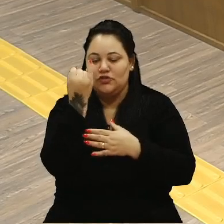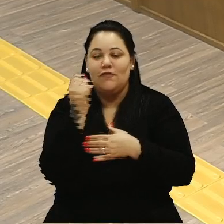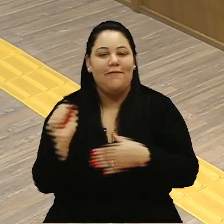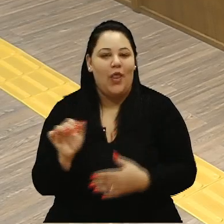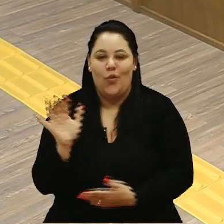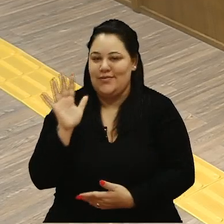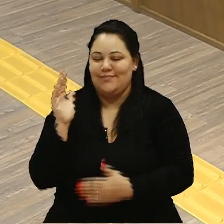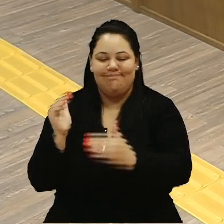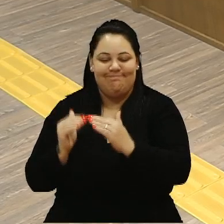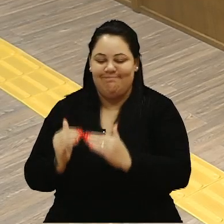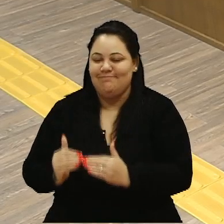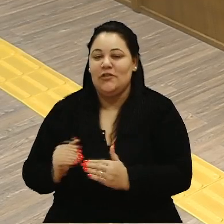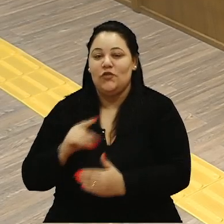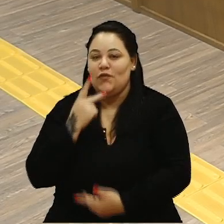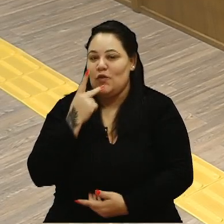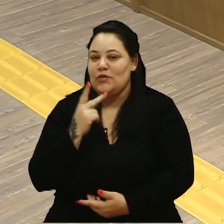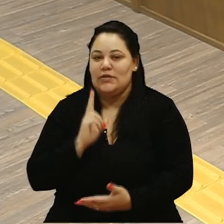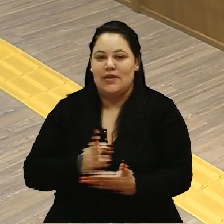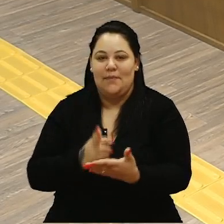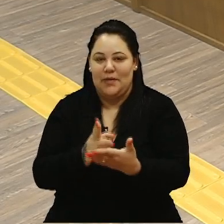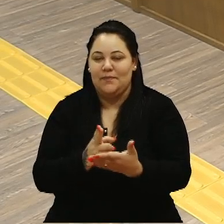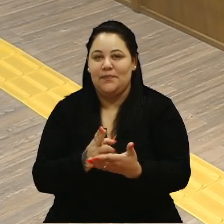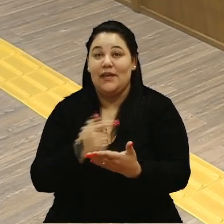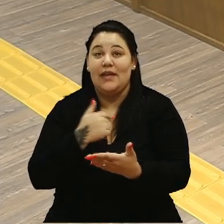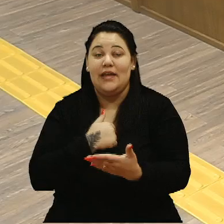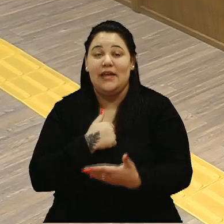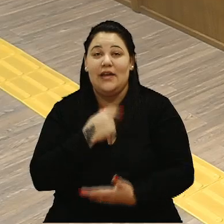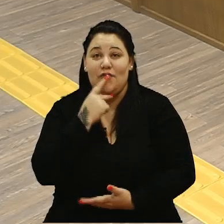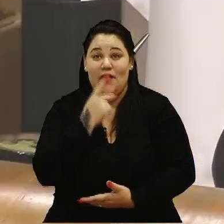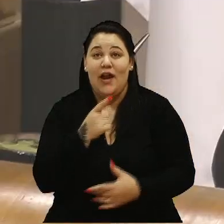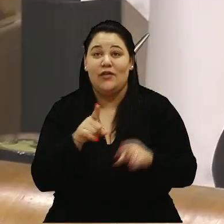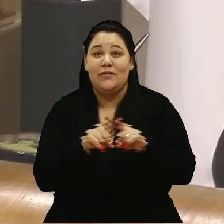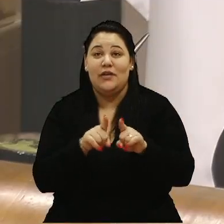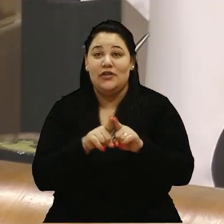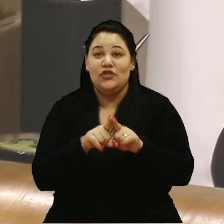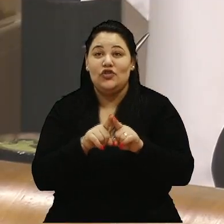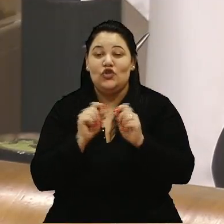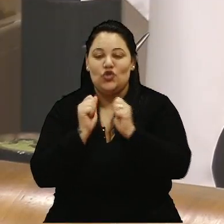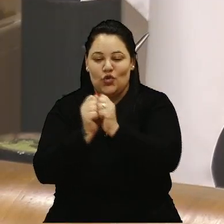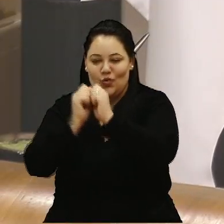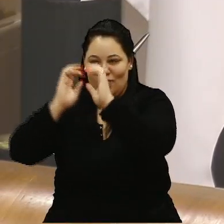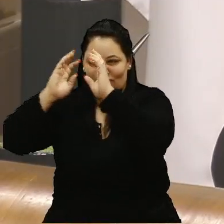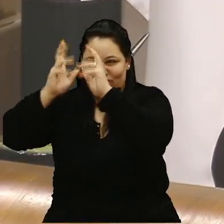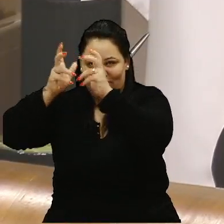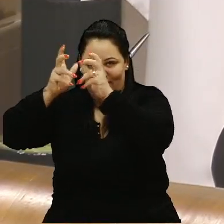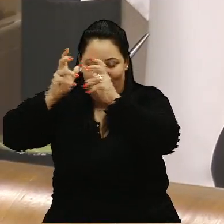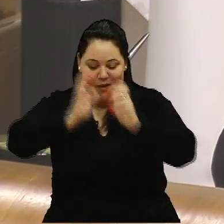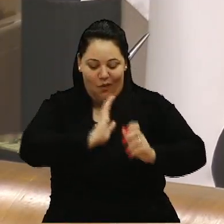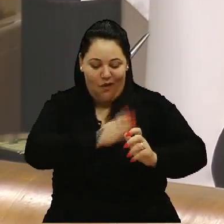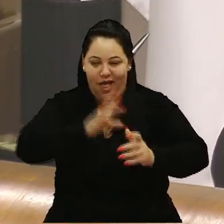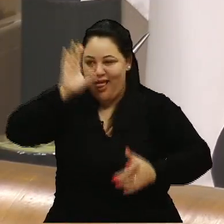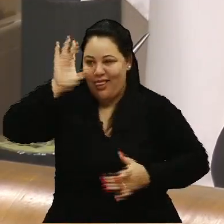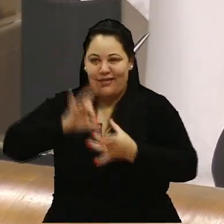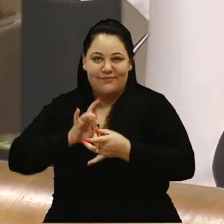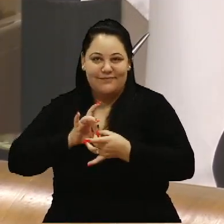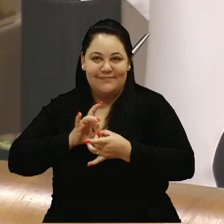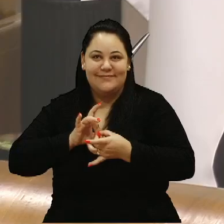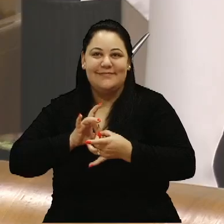bem claro desde a sua primeira manifestação. Eu diria, inclusive, que junto com o cérebro tem um coração bem envolvido aí, né? E presente, né? Chorão pra